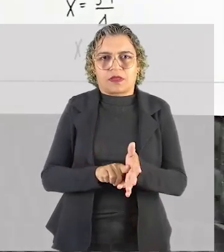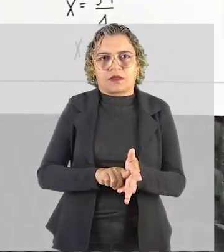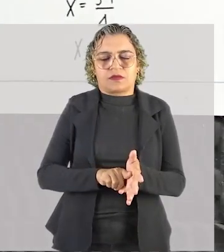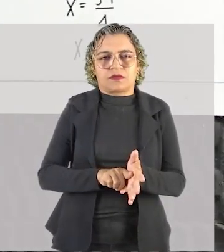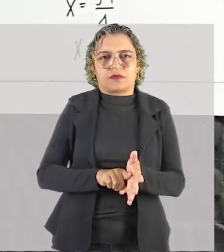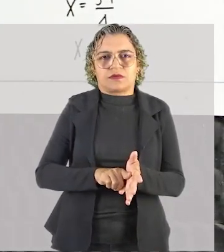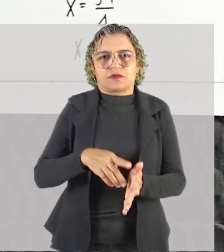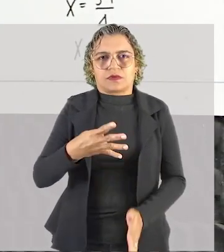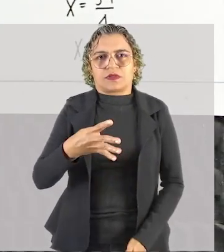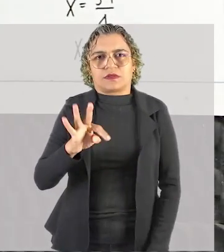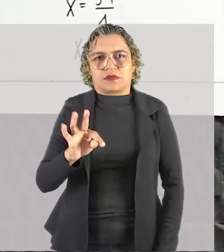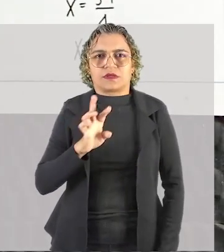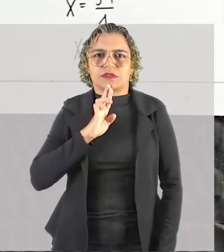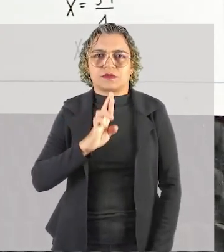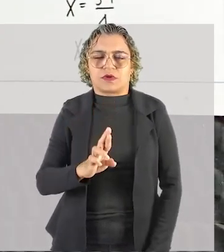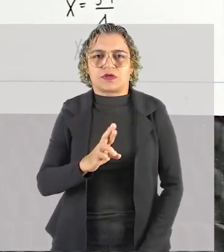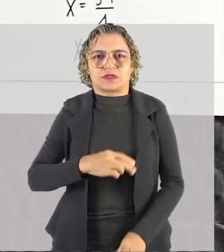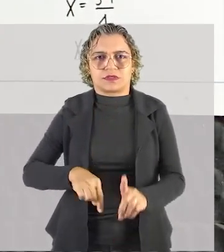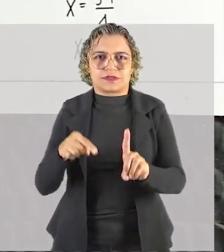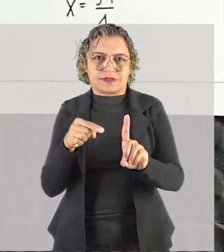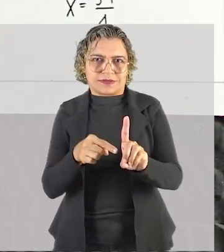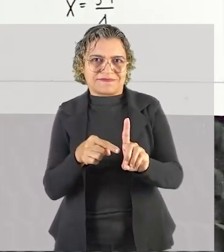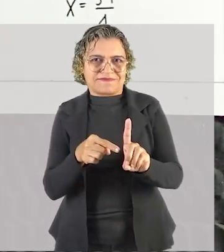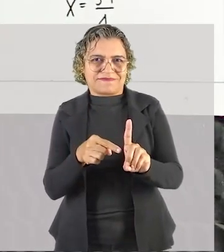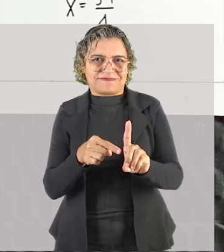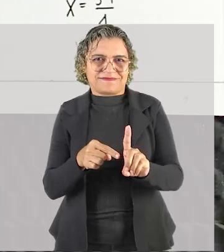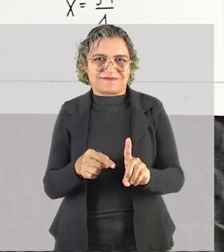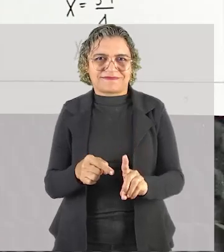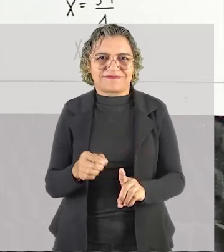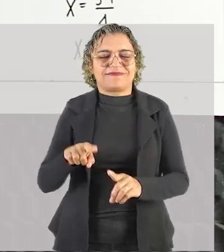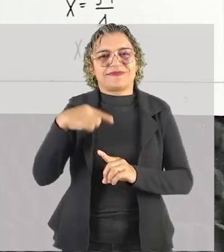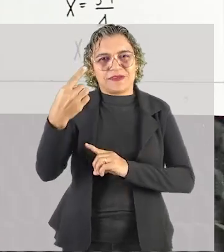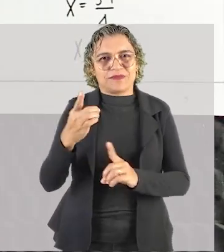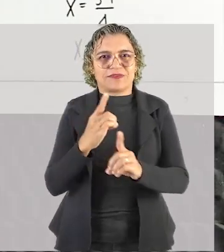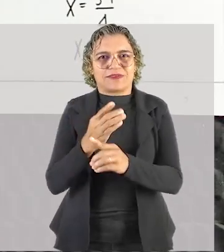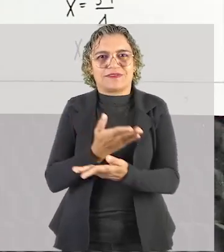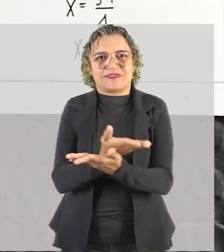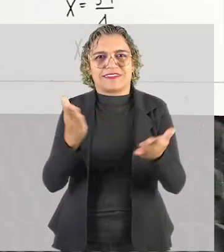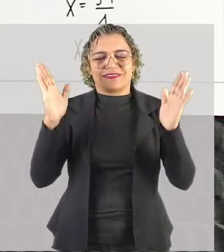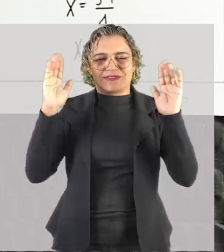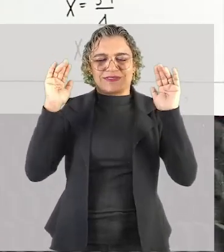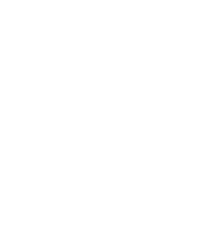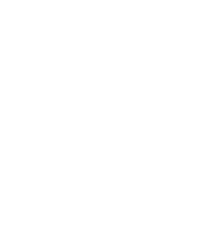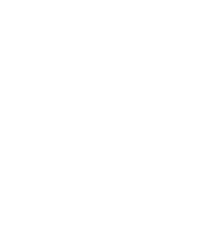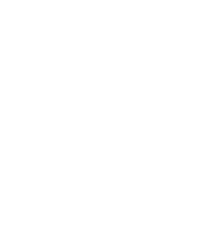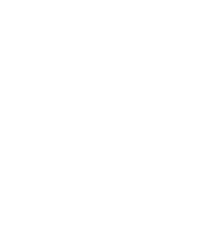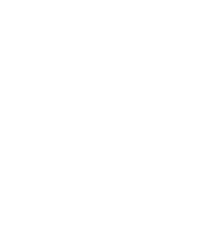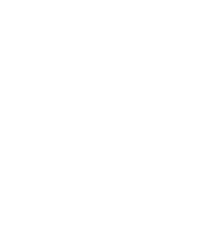4T, resposta correta, letra D de dado. Valeu, turma, até a próxima aula.